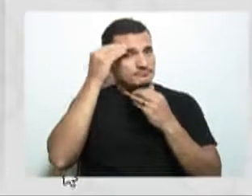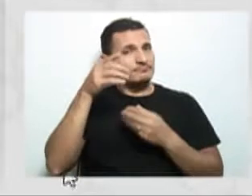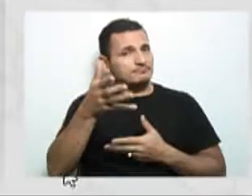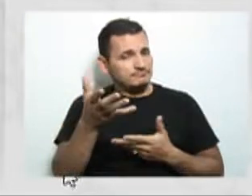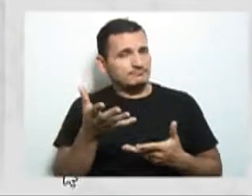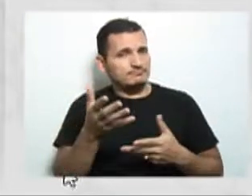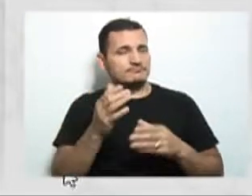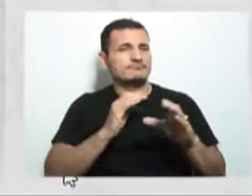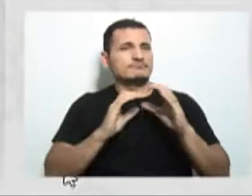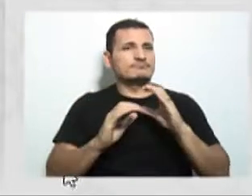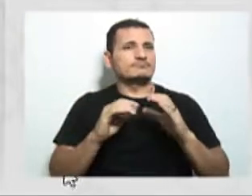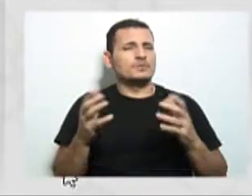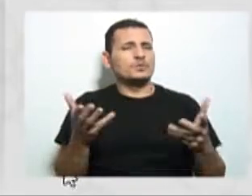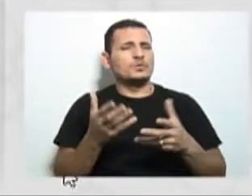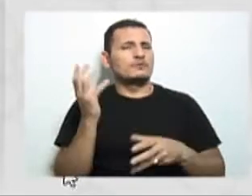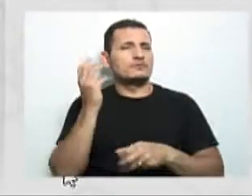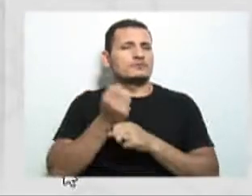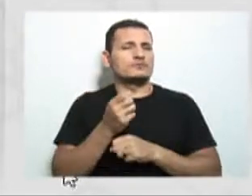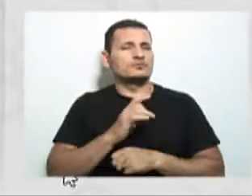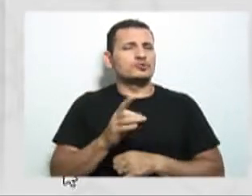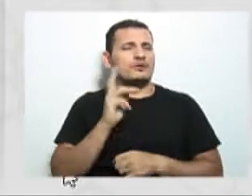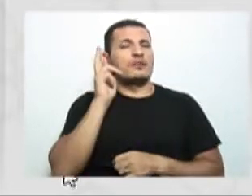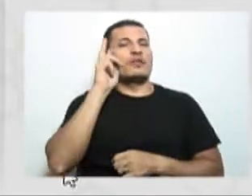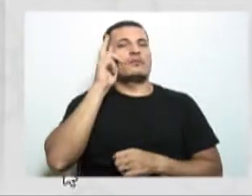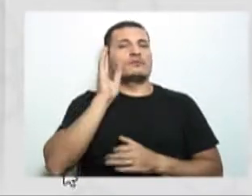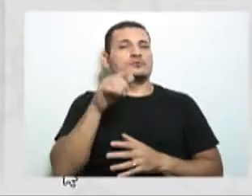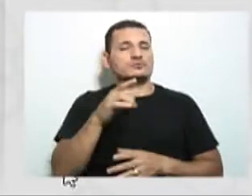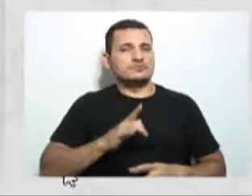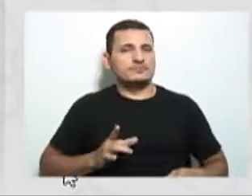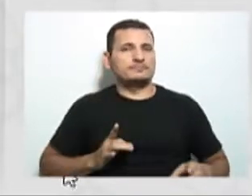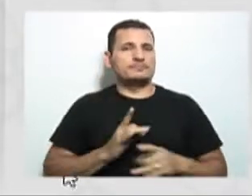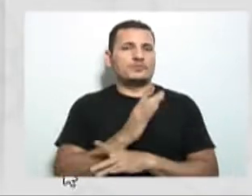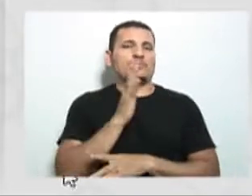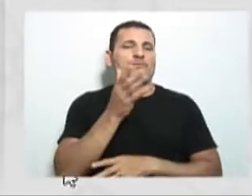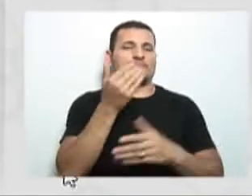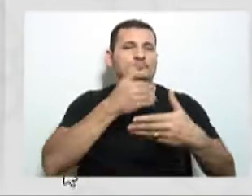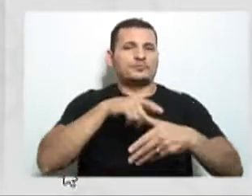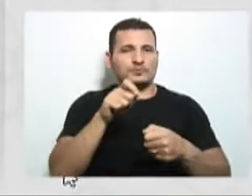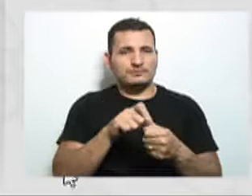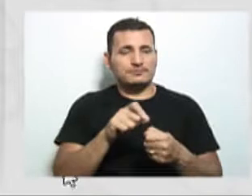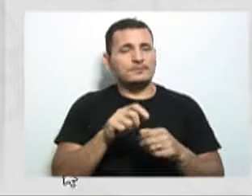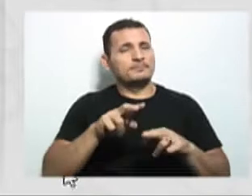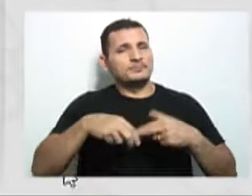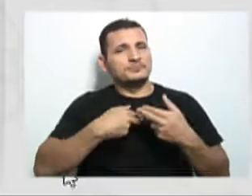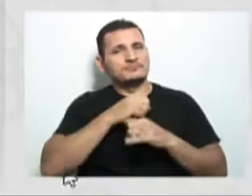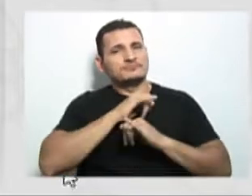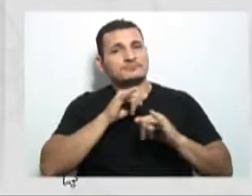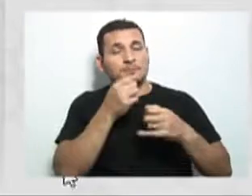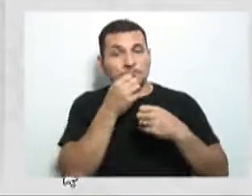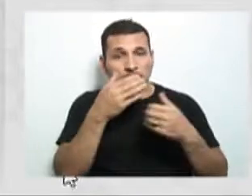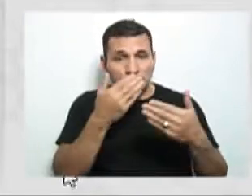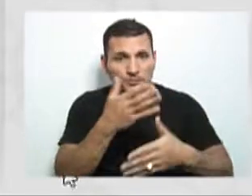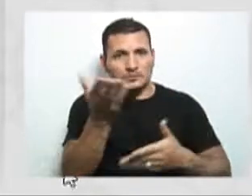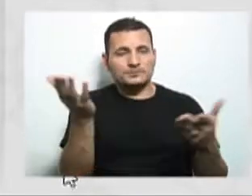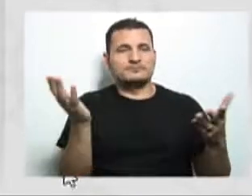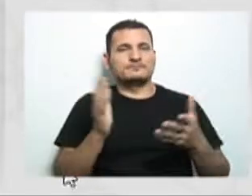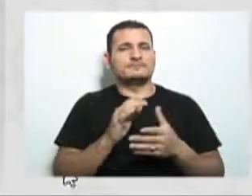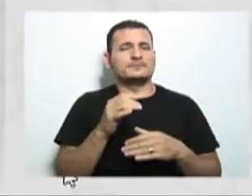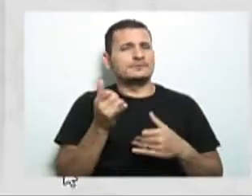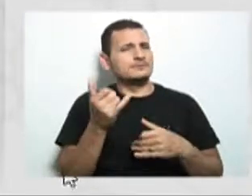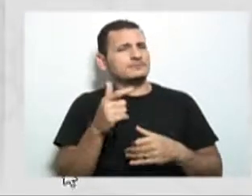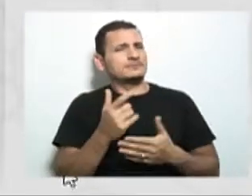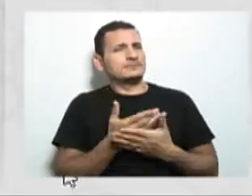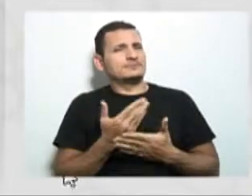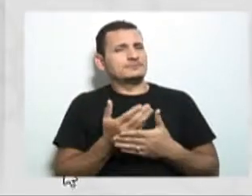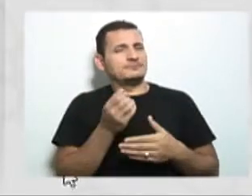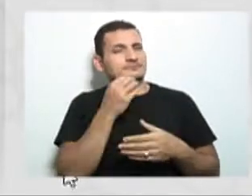né? Essa revisão é só para dar uma refrigerada aí, porque você já está preparado para essa prova. Por isso que eu vou dizer, boa prova, tá bom? Mas se não tiver estudado,